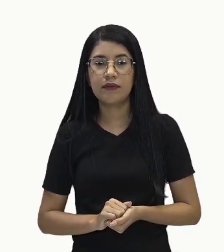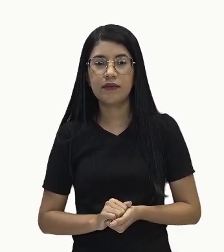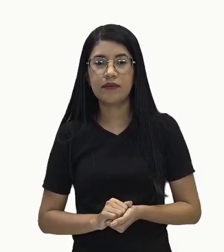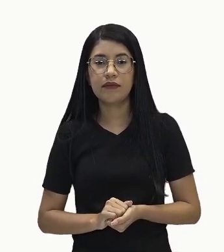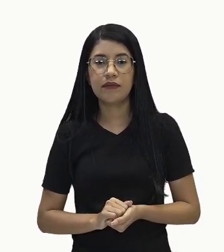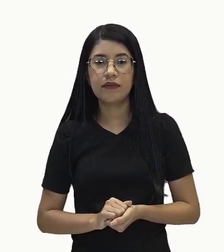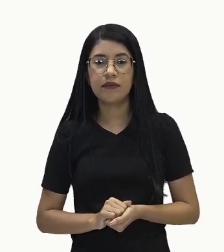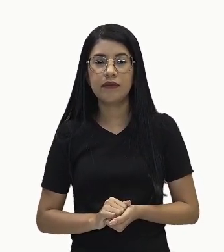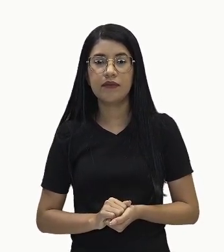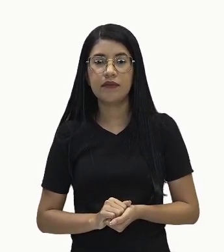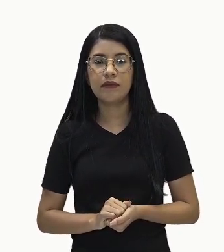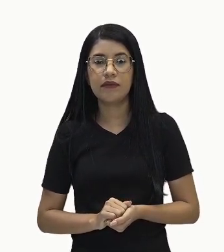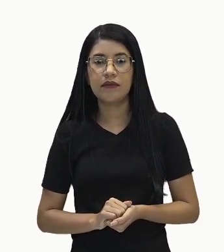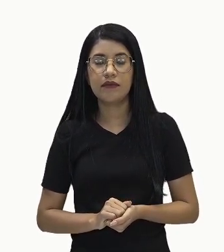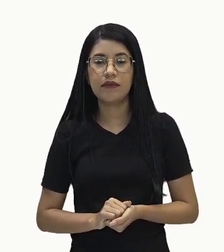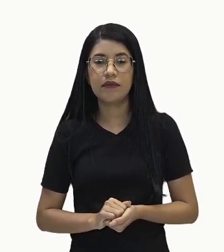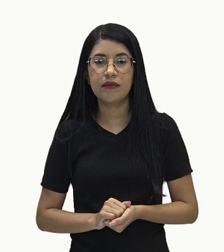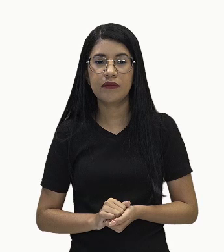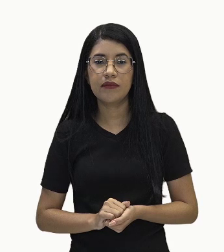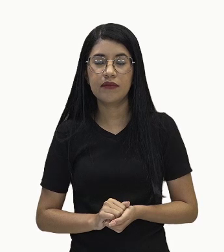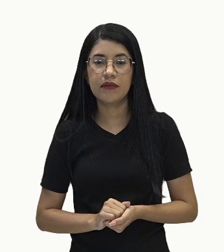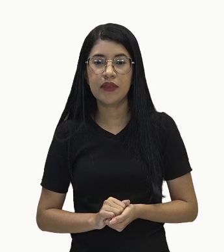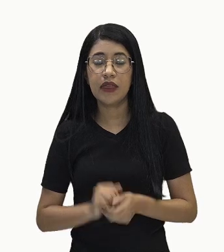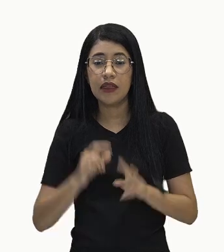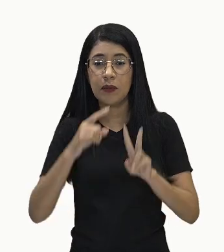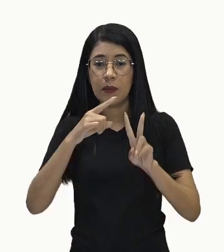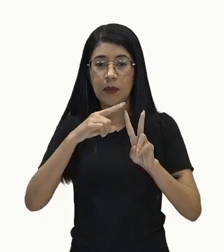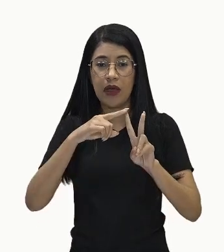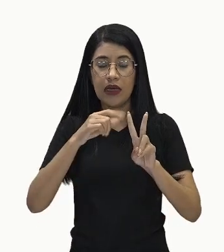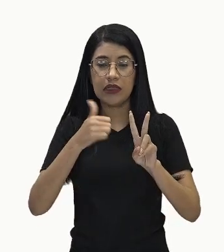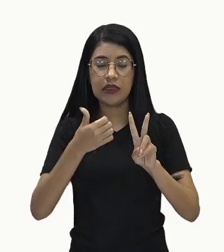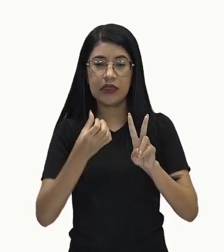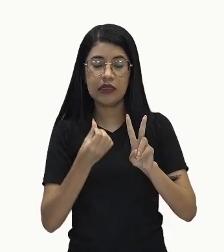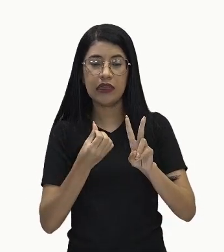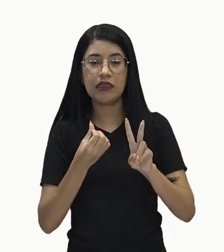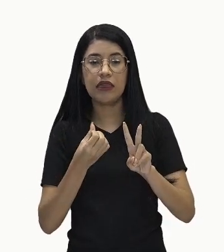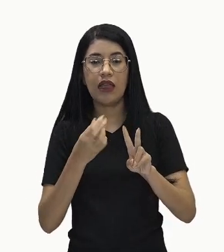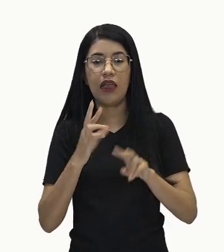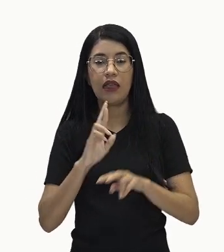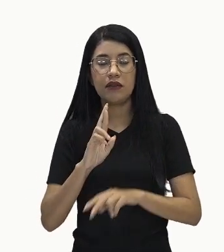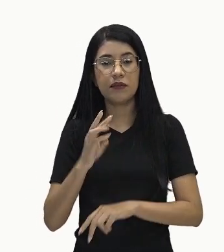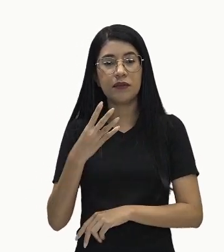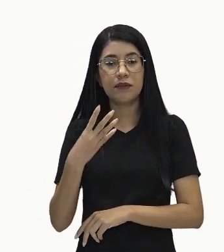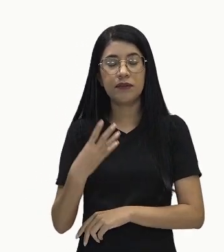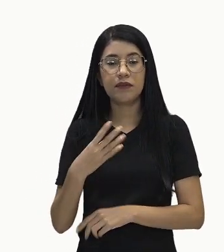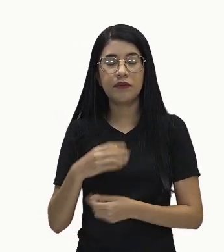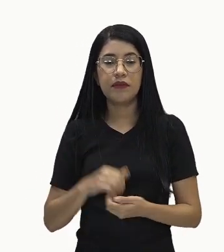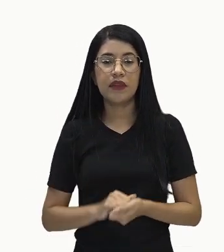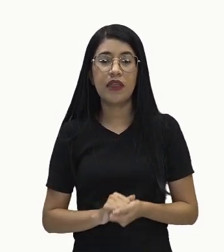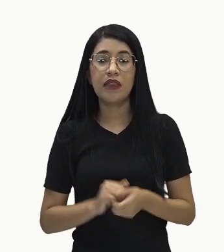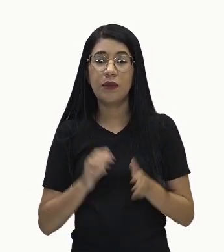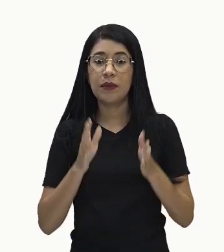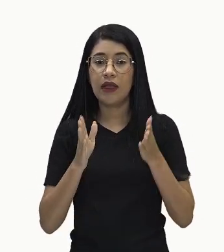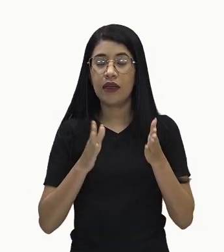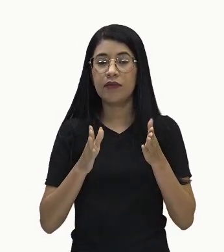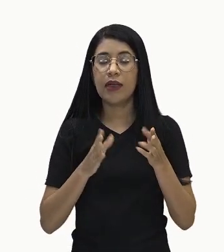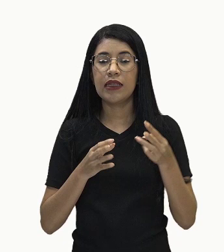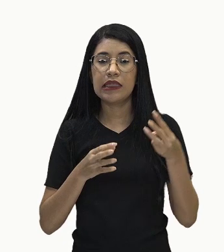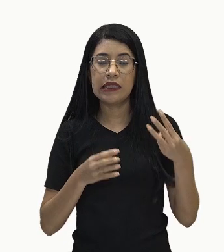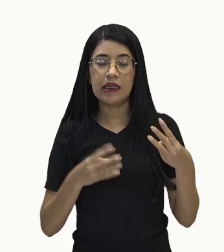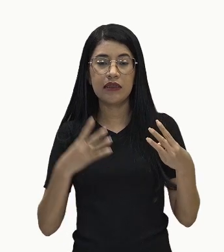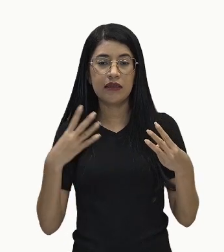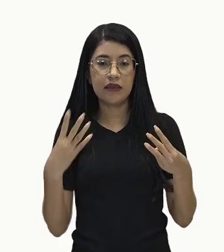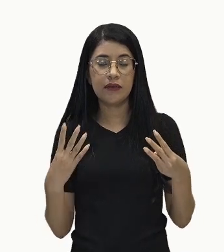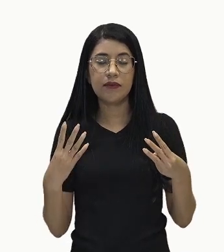sua vez vai ser menor que raiz de 16, que é 4. Que é 4. Raiz quadrada de 16 é 4.